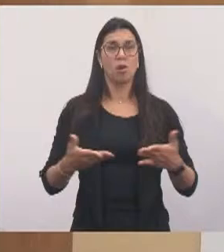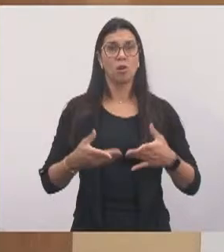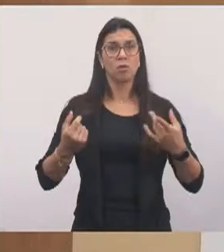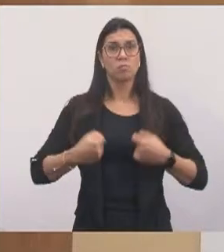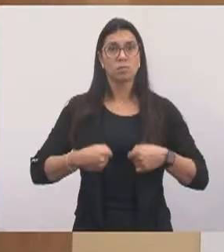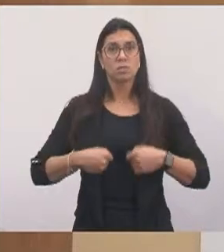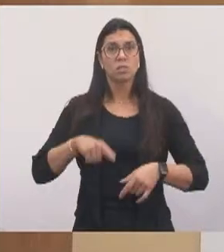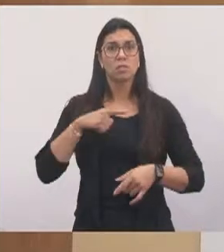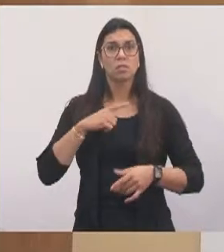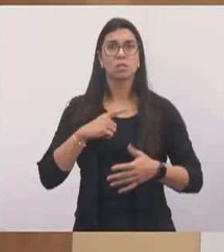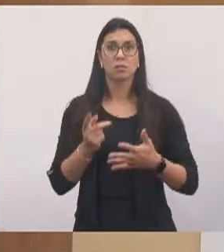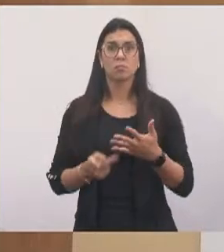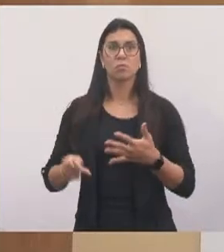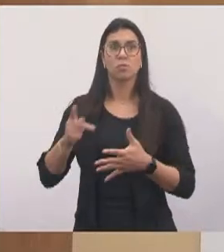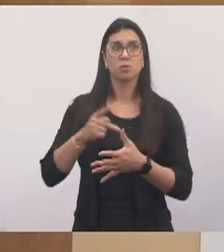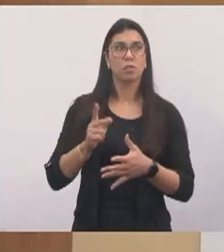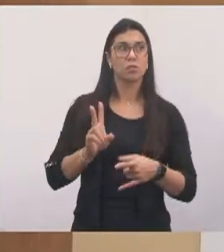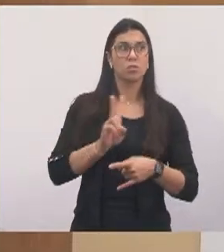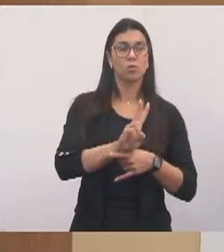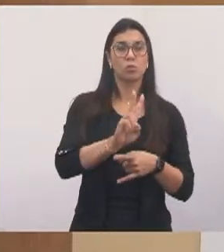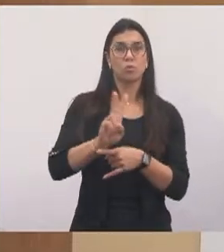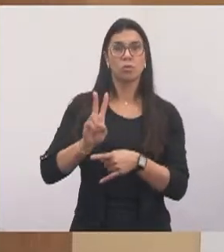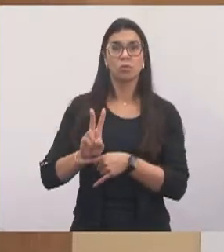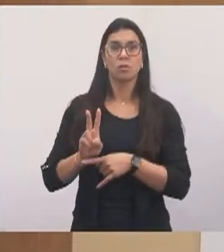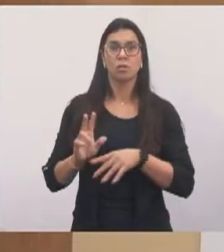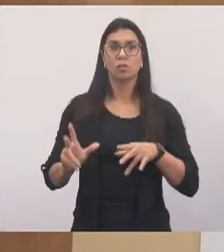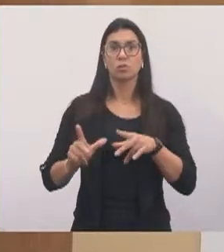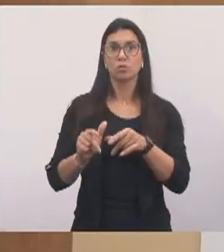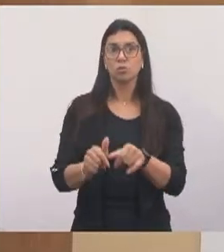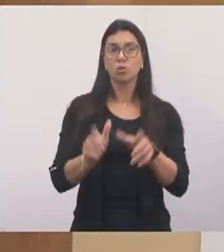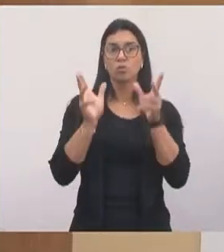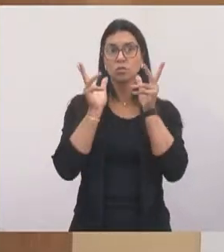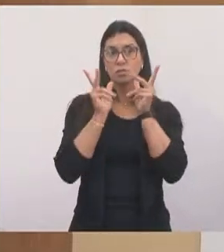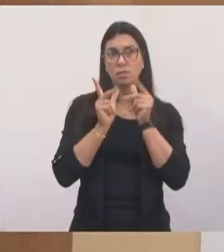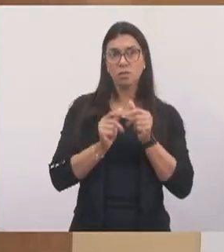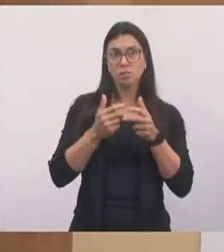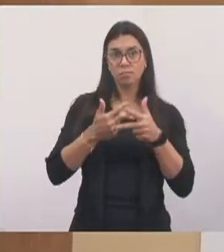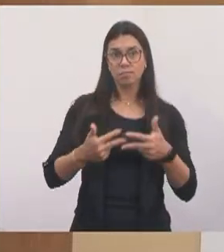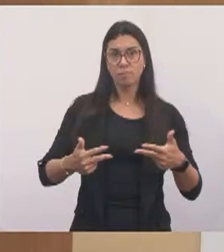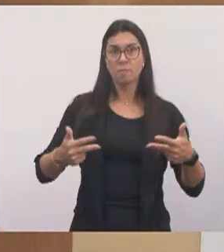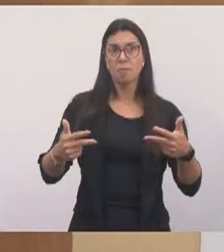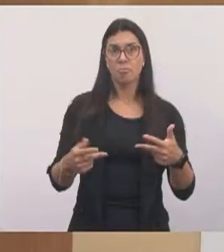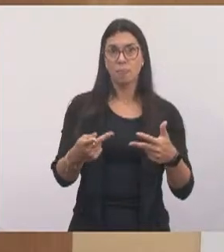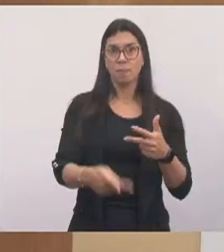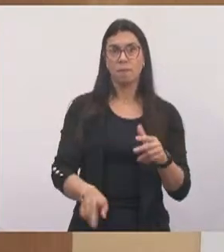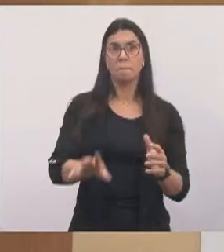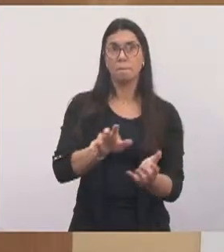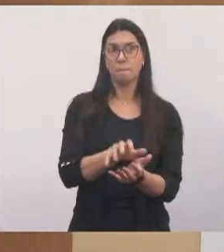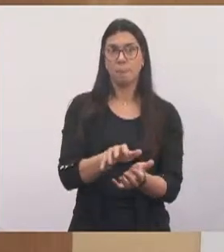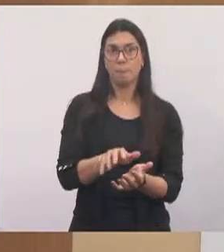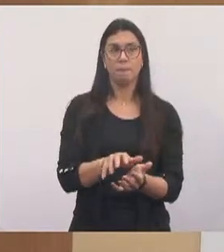no cuidado dos nossos animais, que não são animais que têm